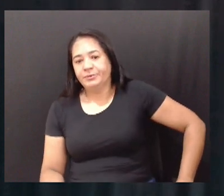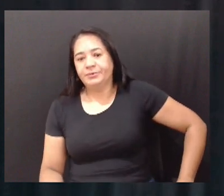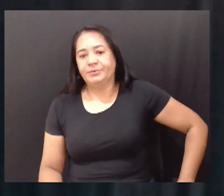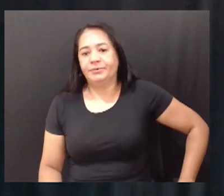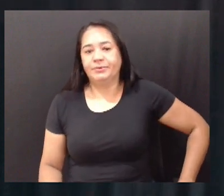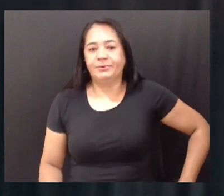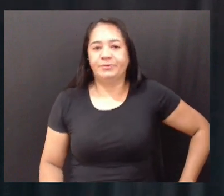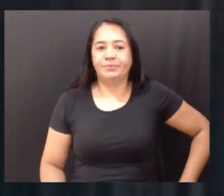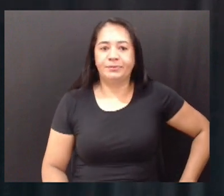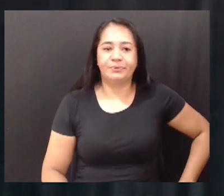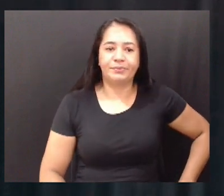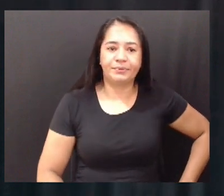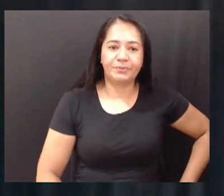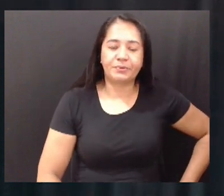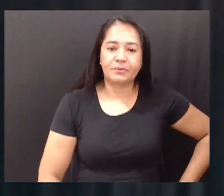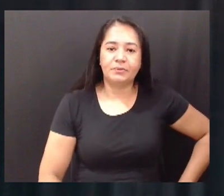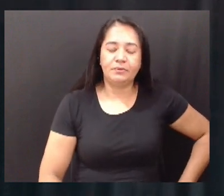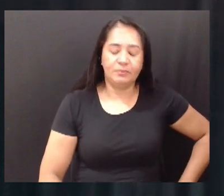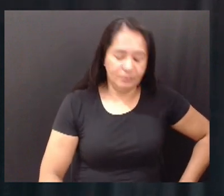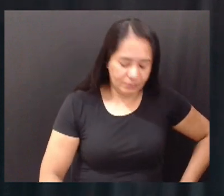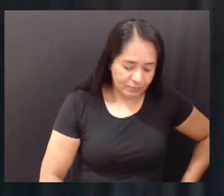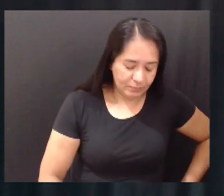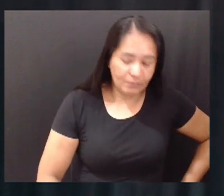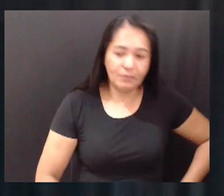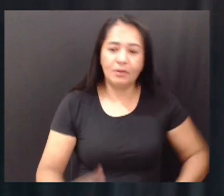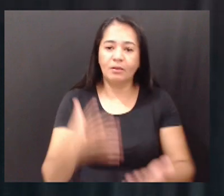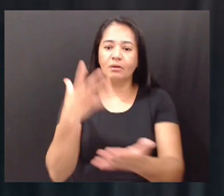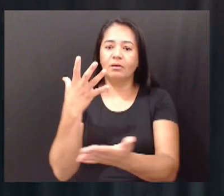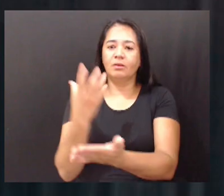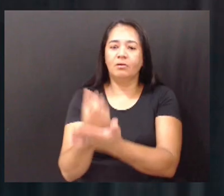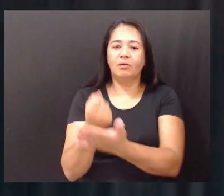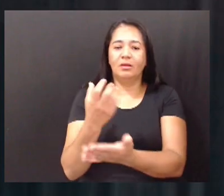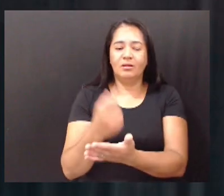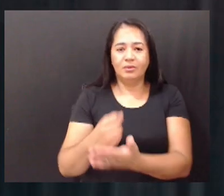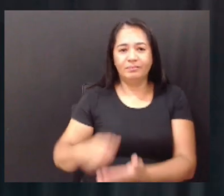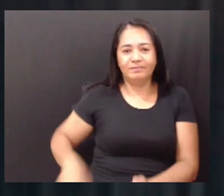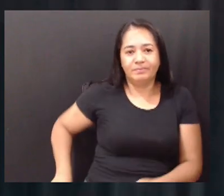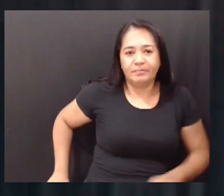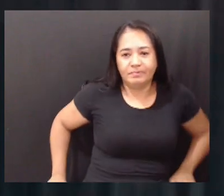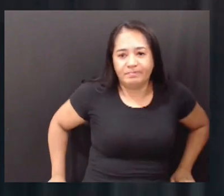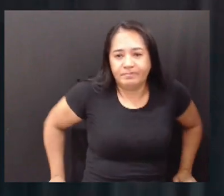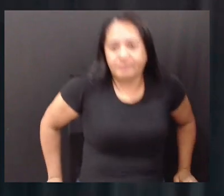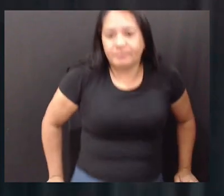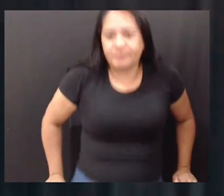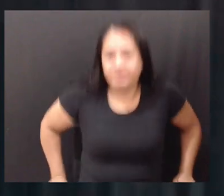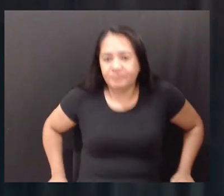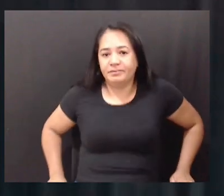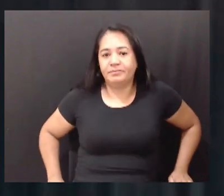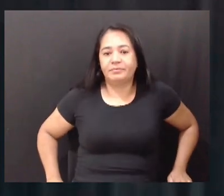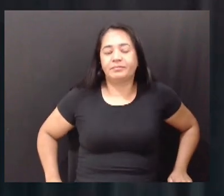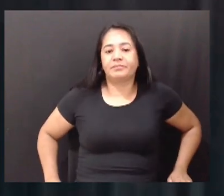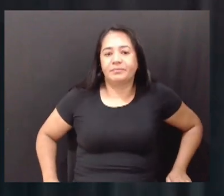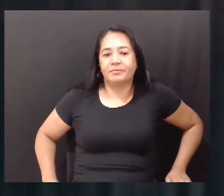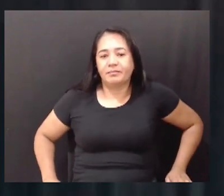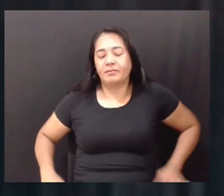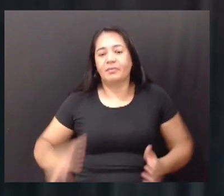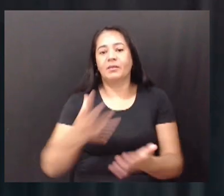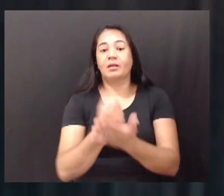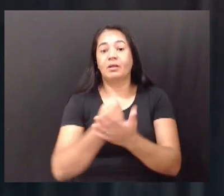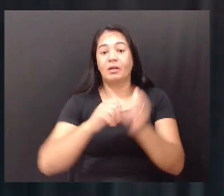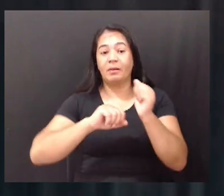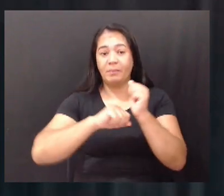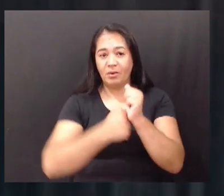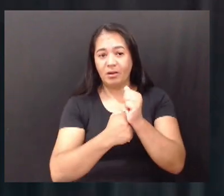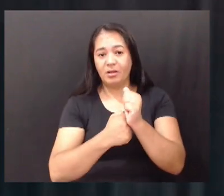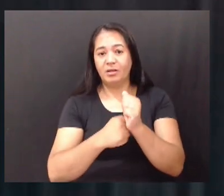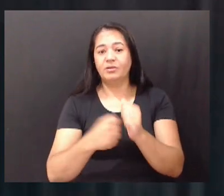É a questão dos aplicativos que eu comentei mais cedo, que bloqueiam às vezes o celular, eles também dão essa chance da